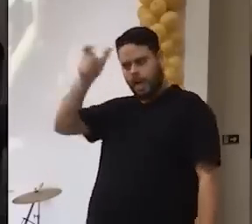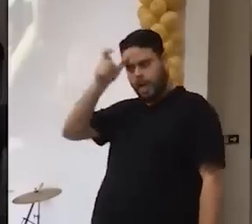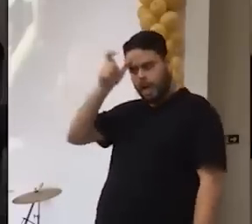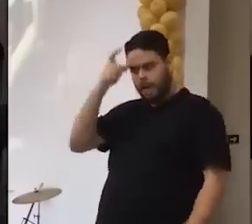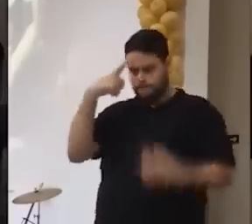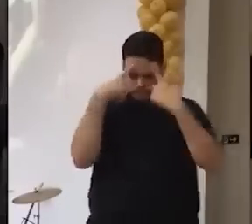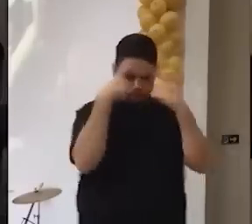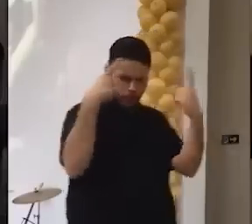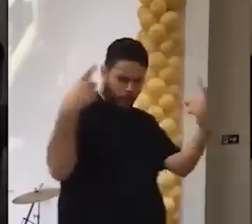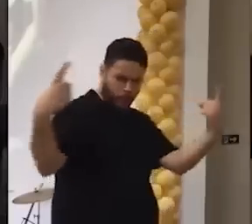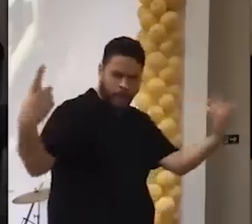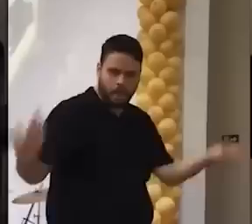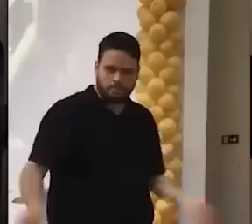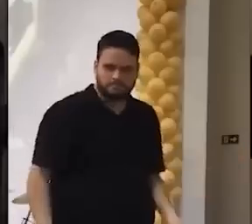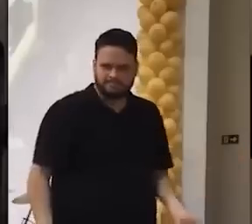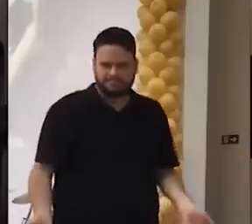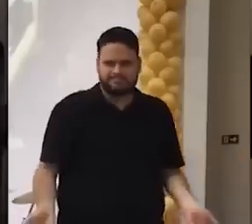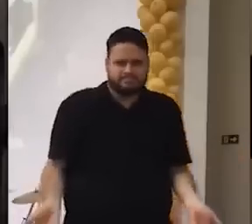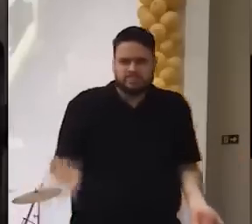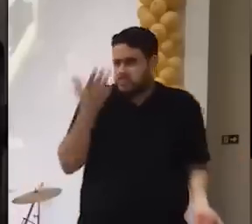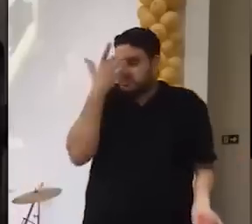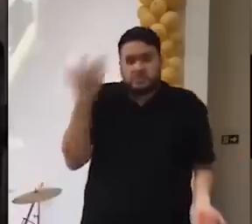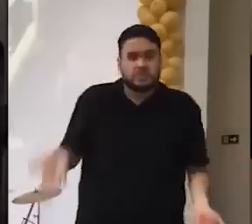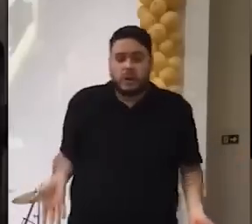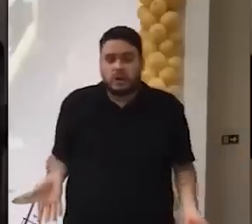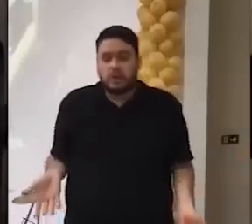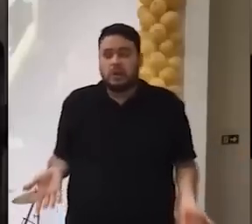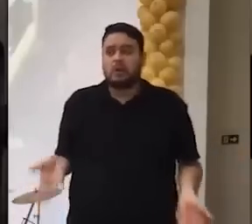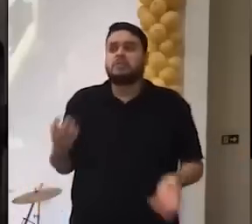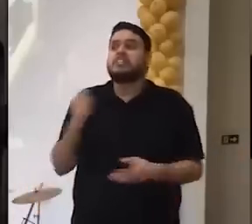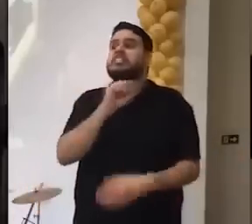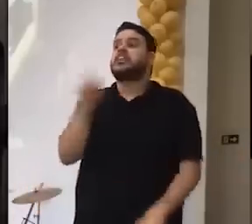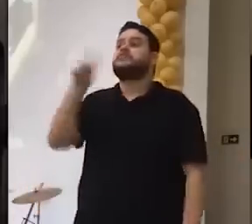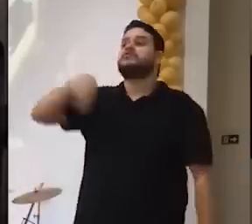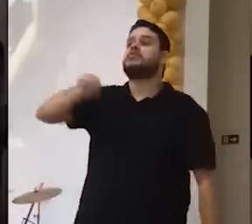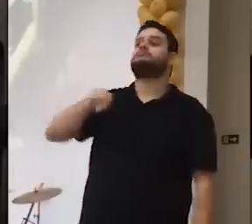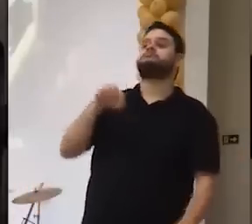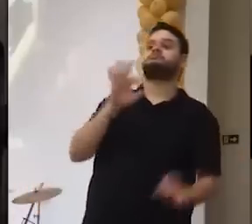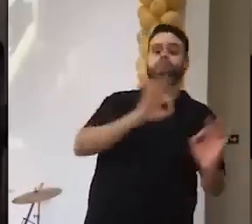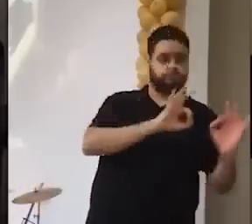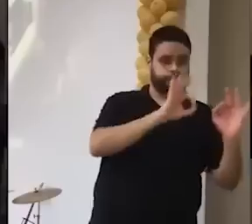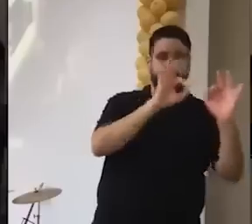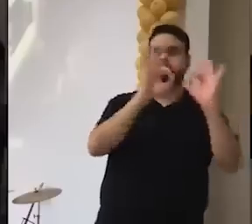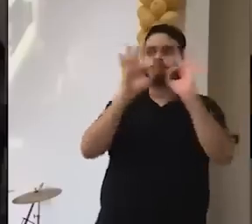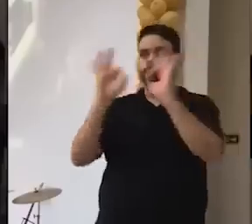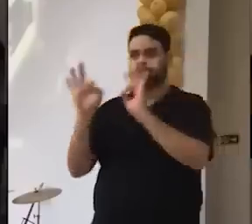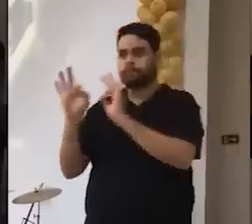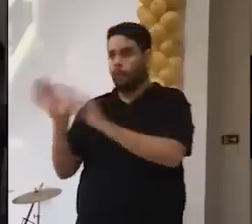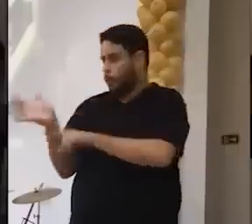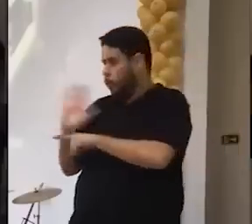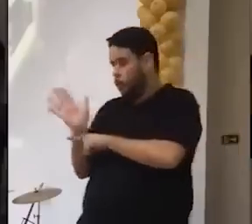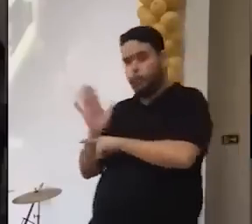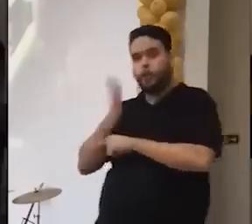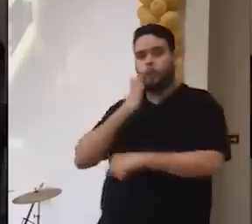Se você assistir todos os programas infantis da televisão brasileira, eu te garanto uma coisa: você não dorme de noite com a luz apagada.